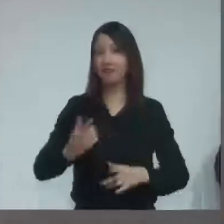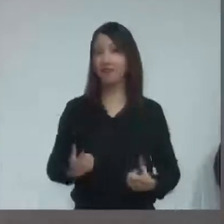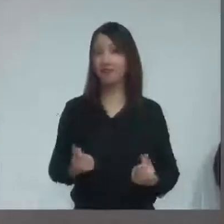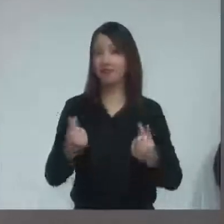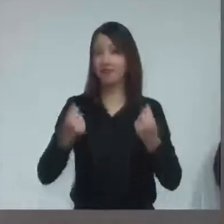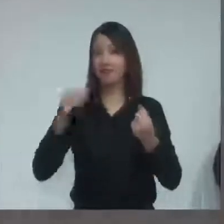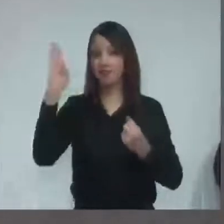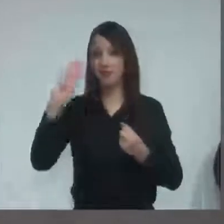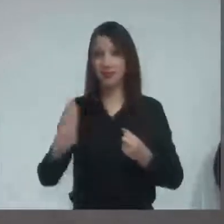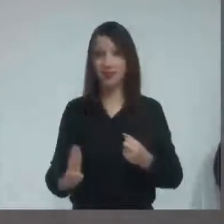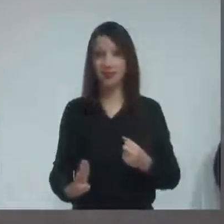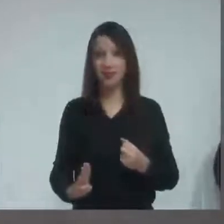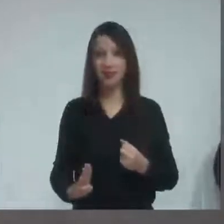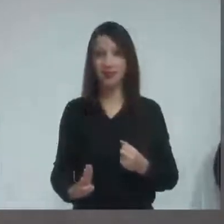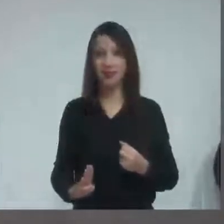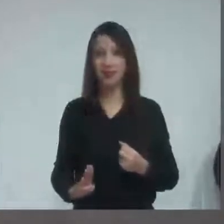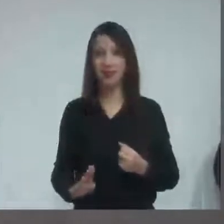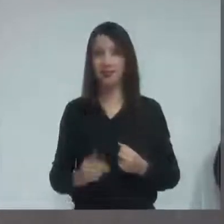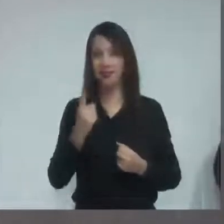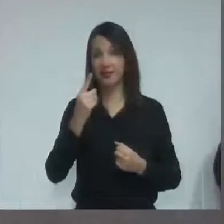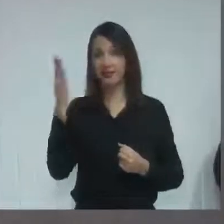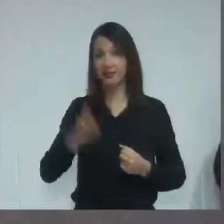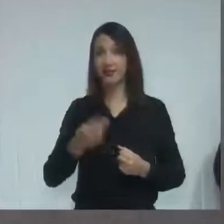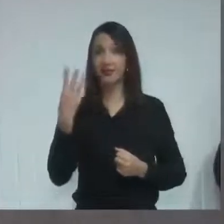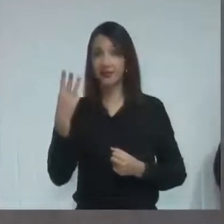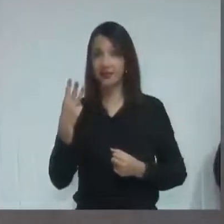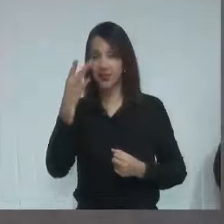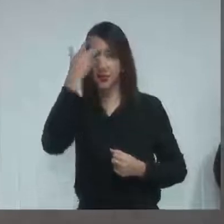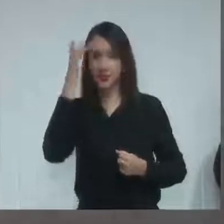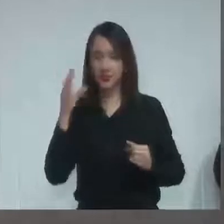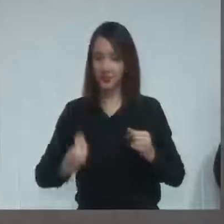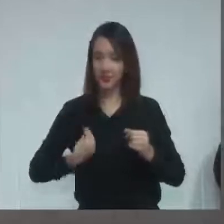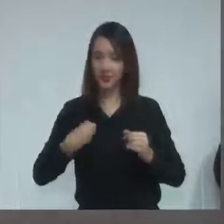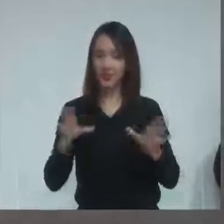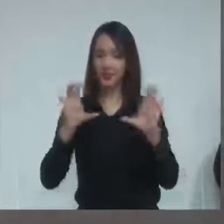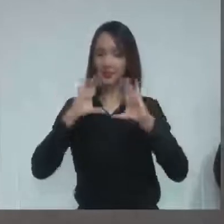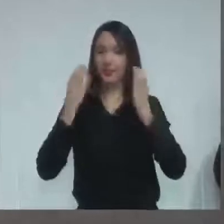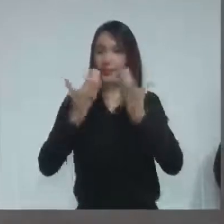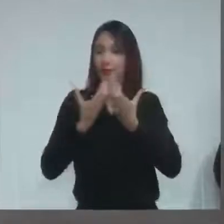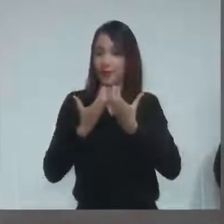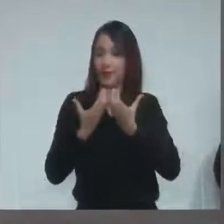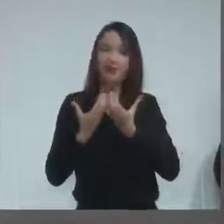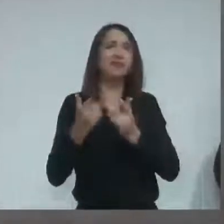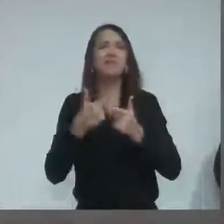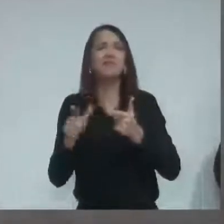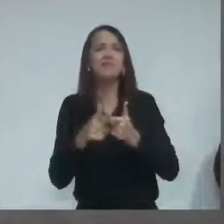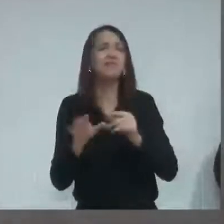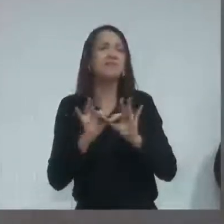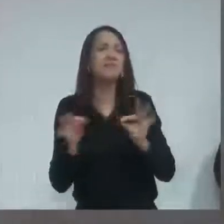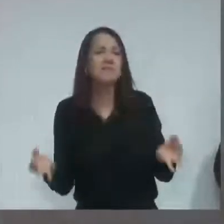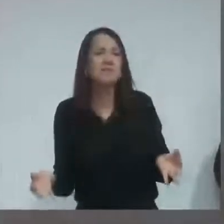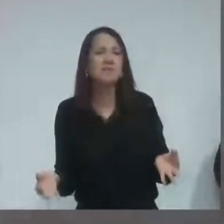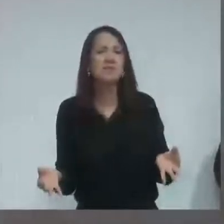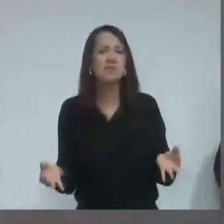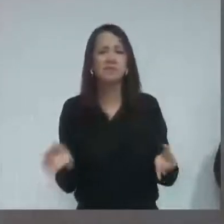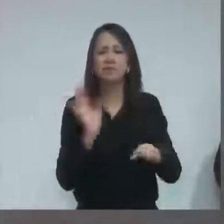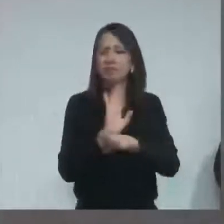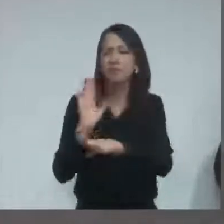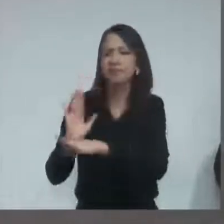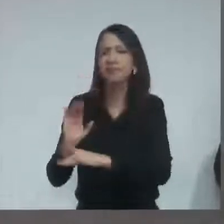né? Que tem 1/3 de pessoas nos condomínios, nós estamos tendo problemas básicos de assistência